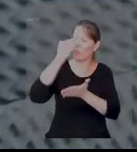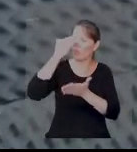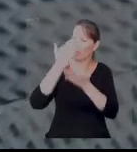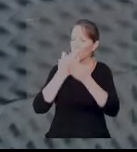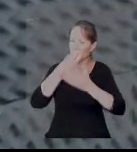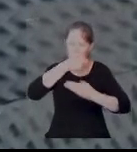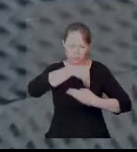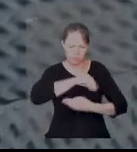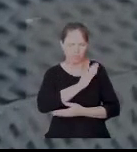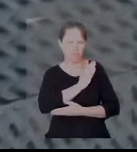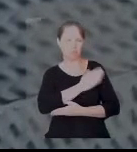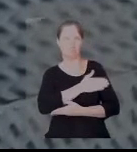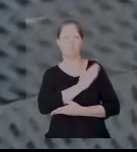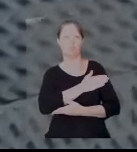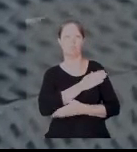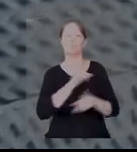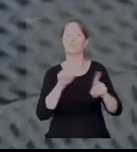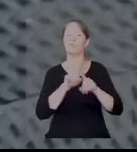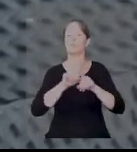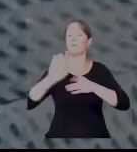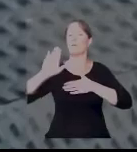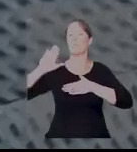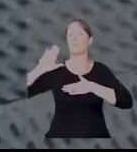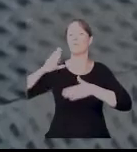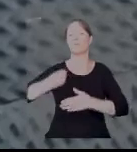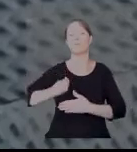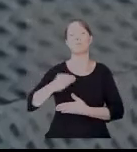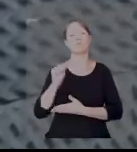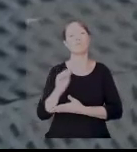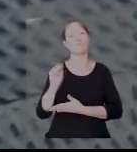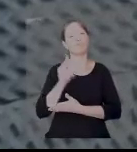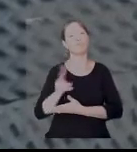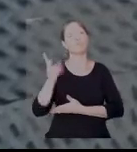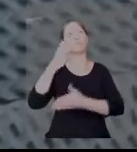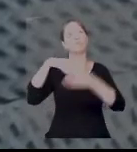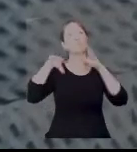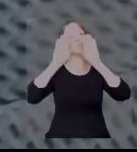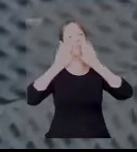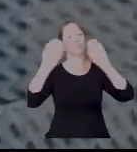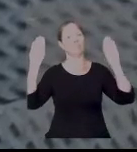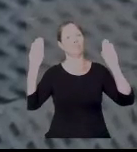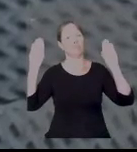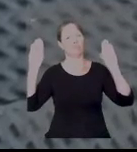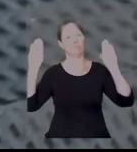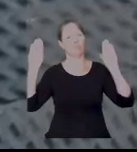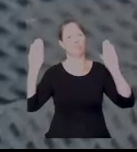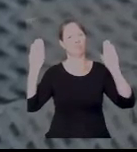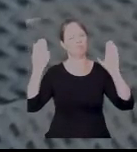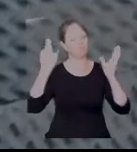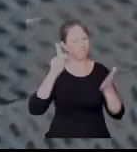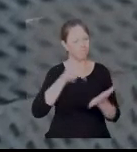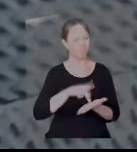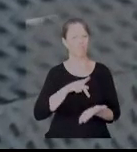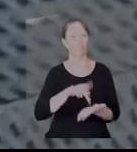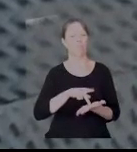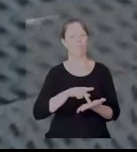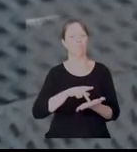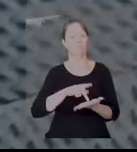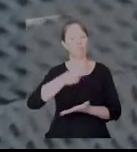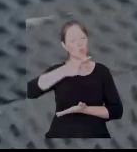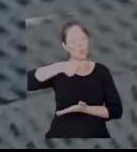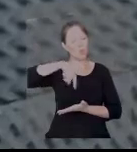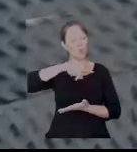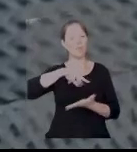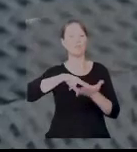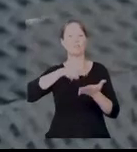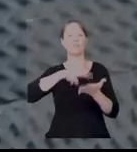nosso coração. E prometeu a vida eterna nos céus. De fato, a nossa